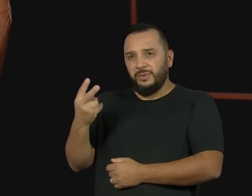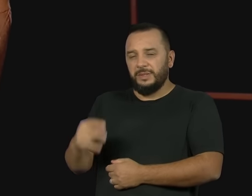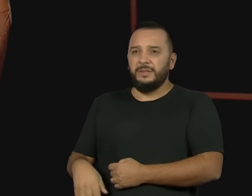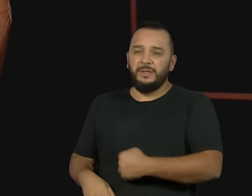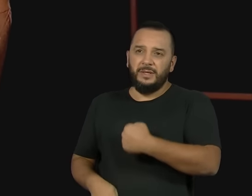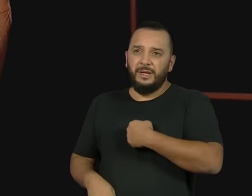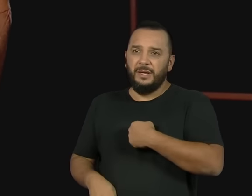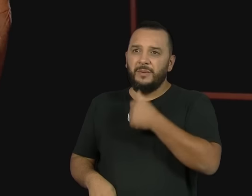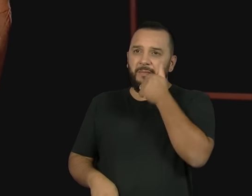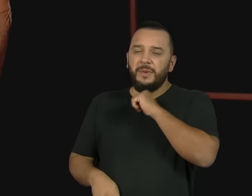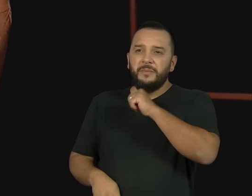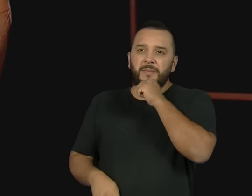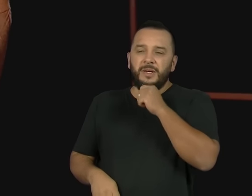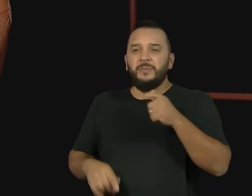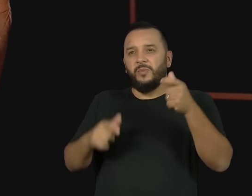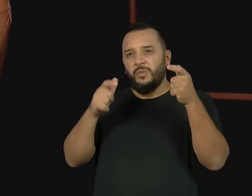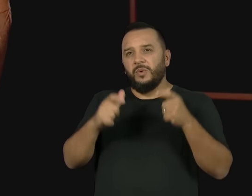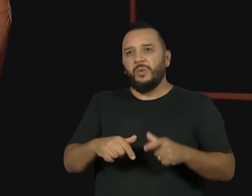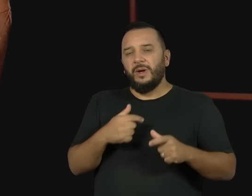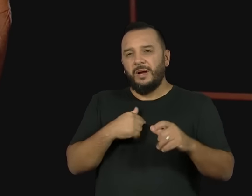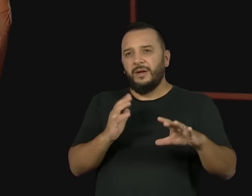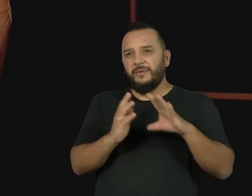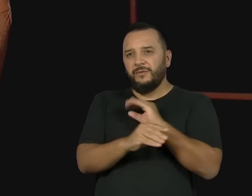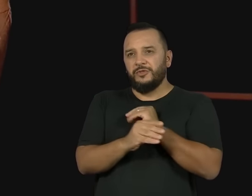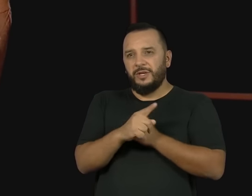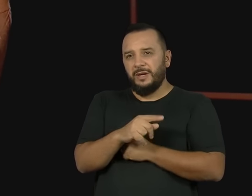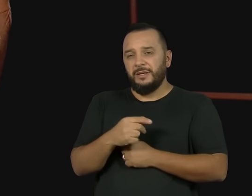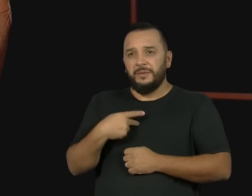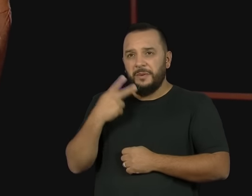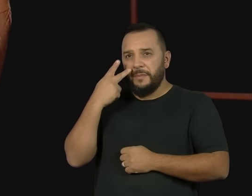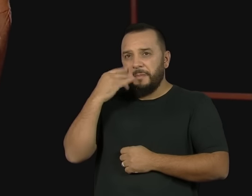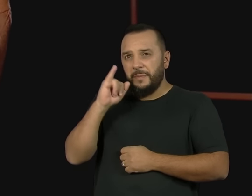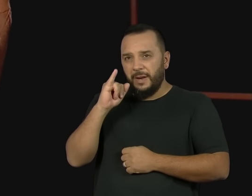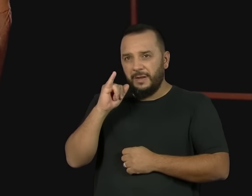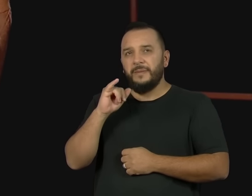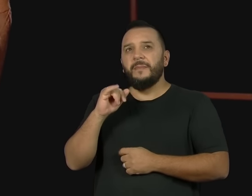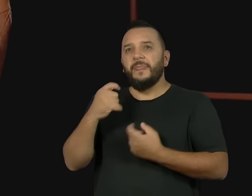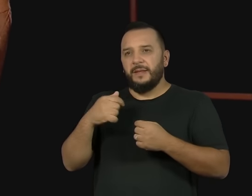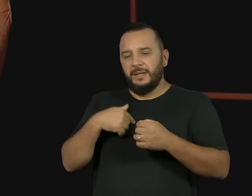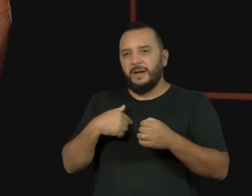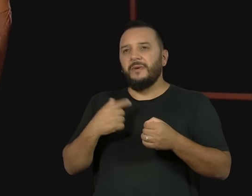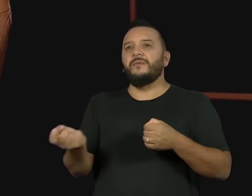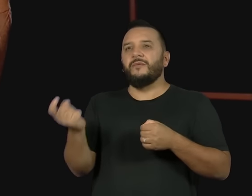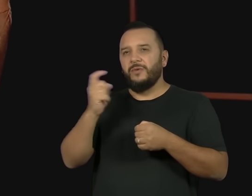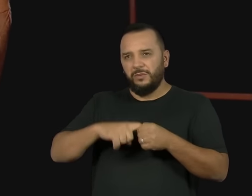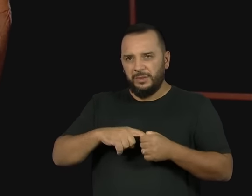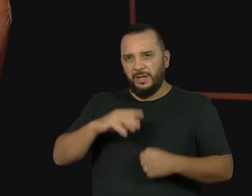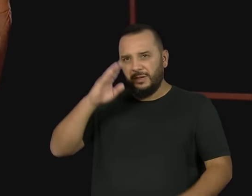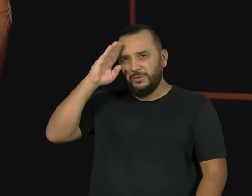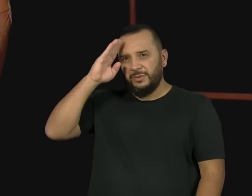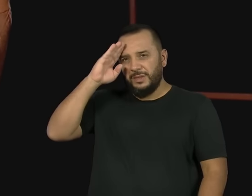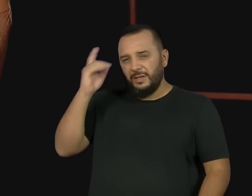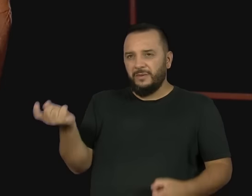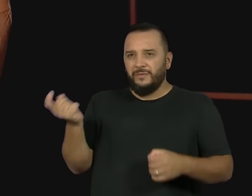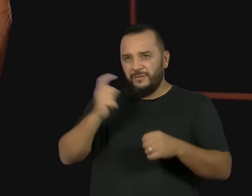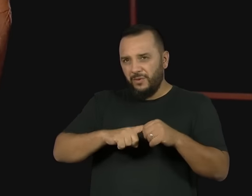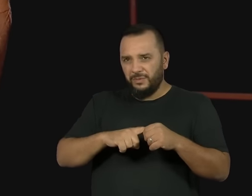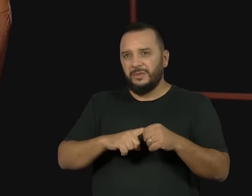para o campo de refugiados e papai tinha que voltar com os carabinieri. E também aí